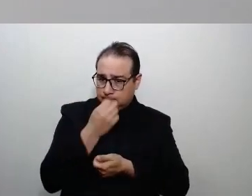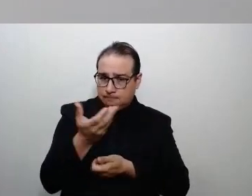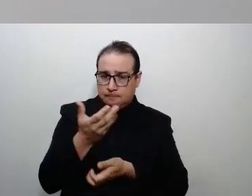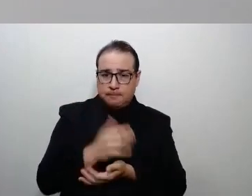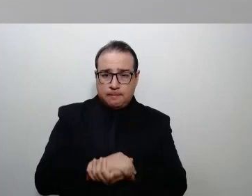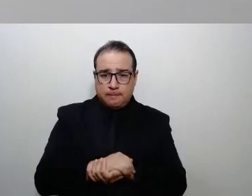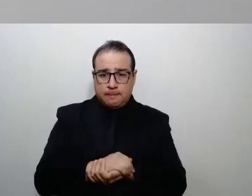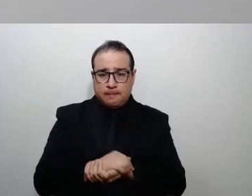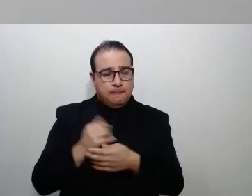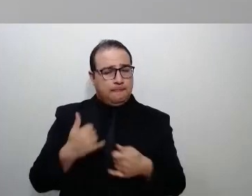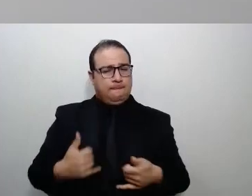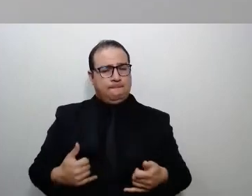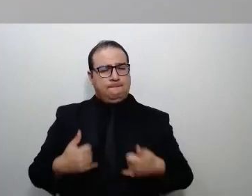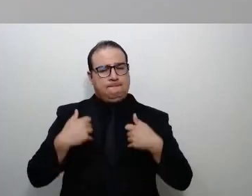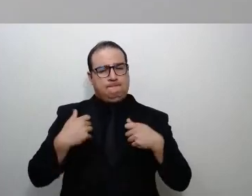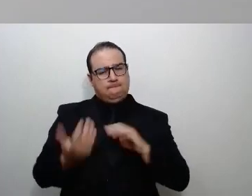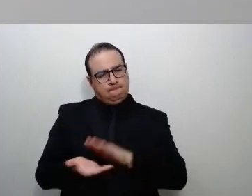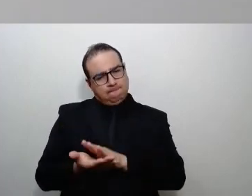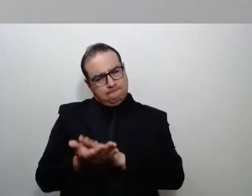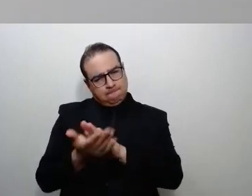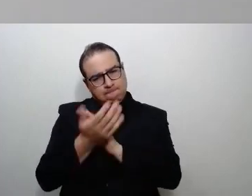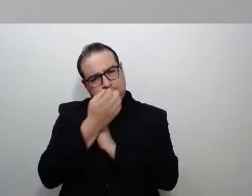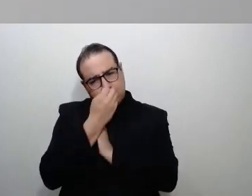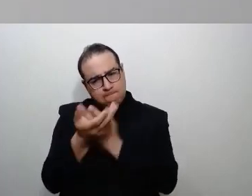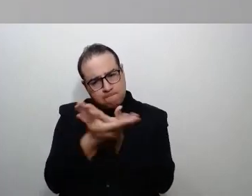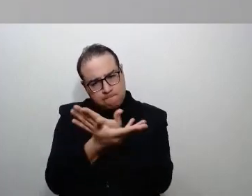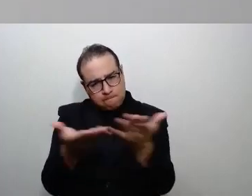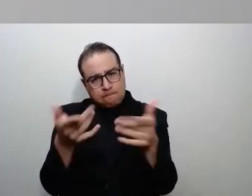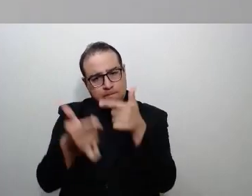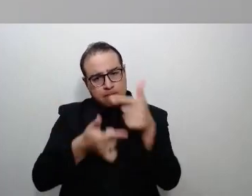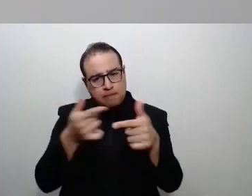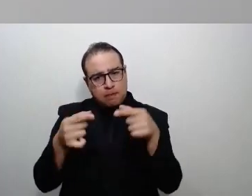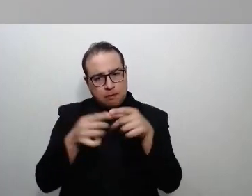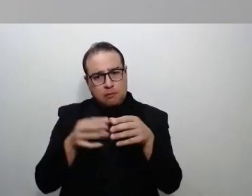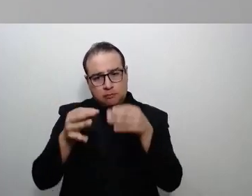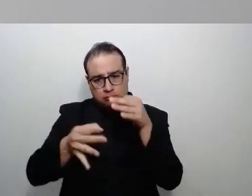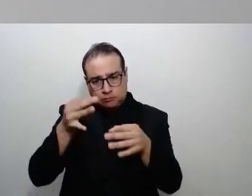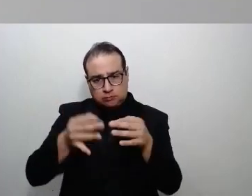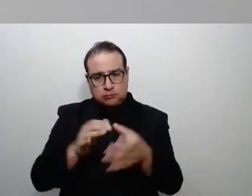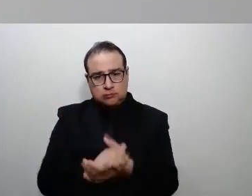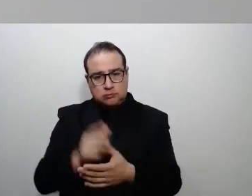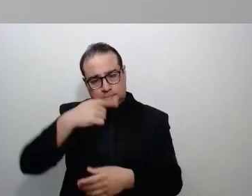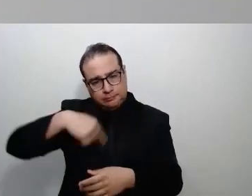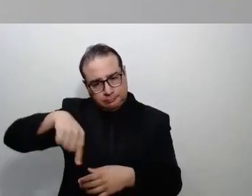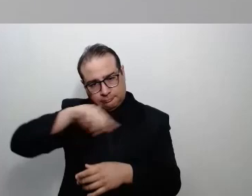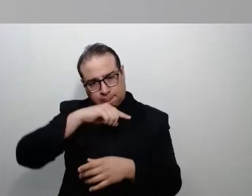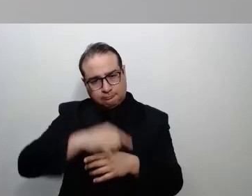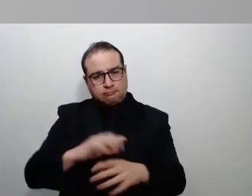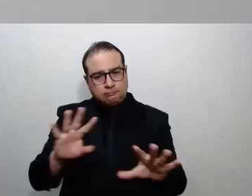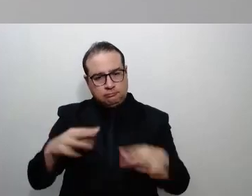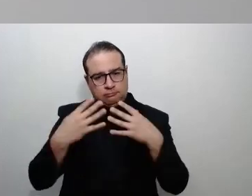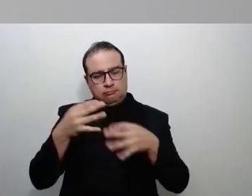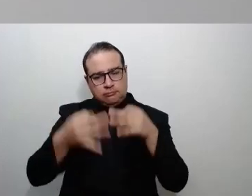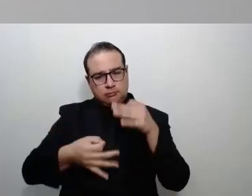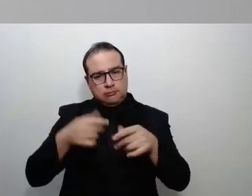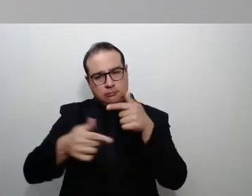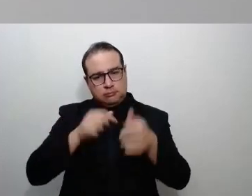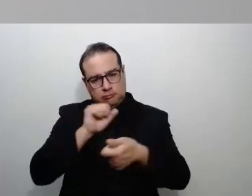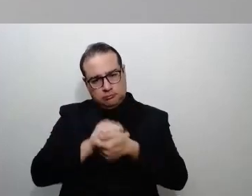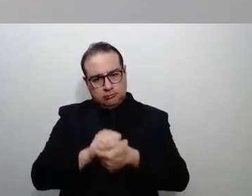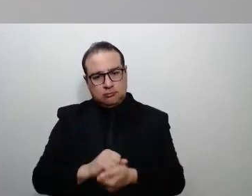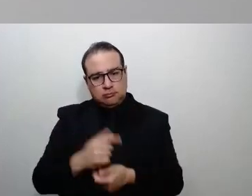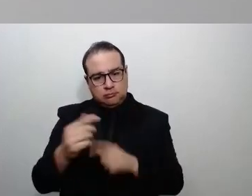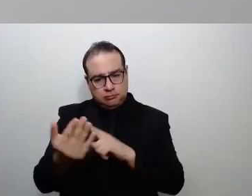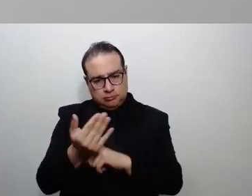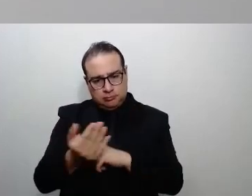orgulhoso cada vez mais do nosso poder judiciário somos nós juízes e servidores e os